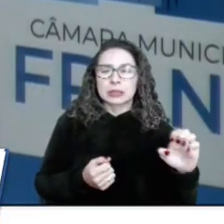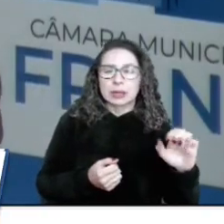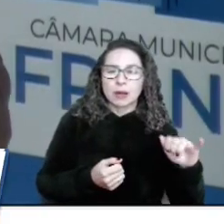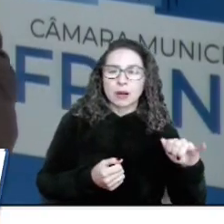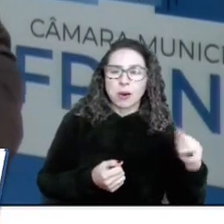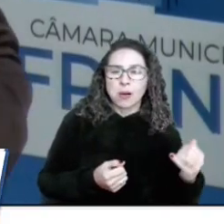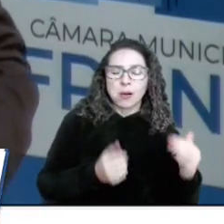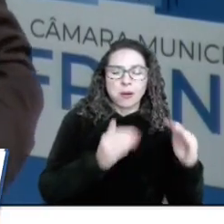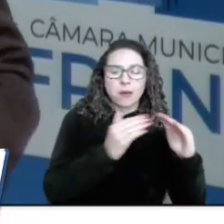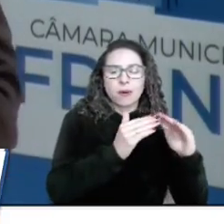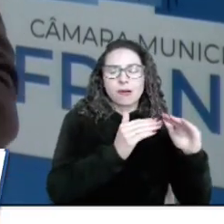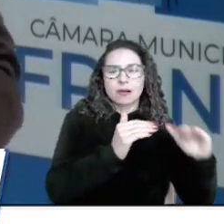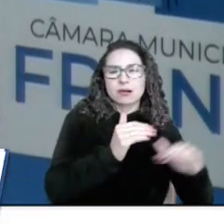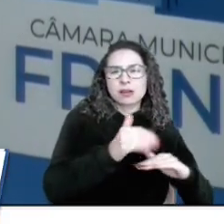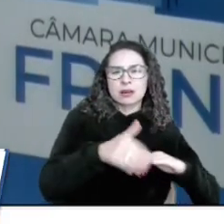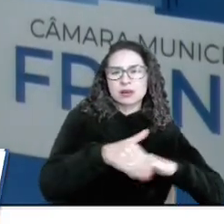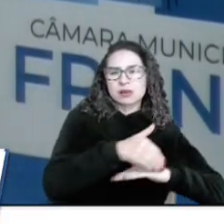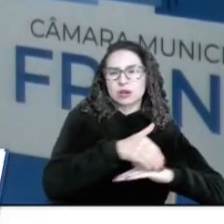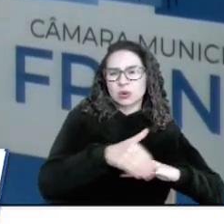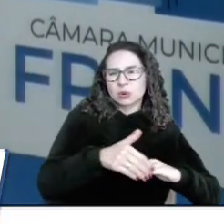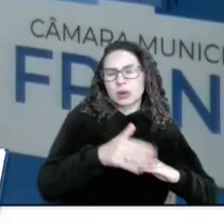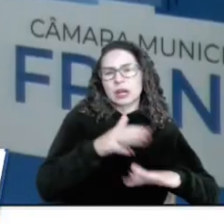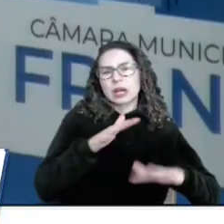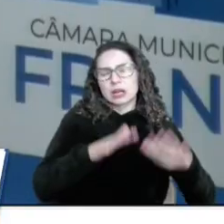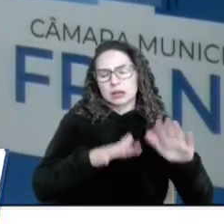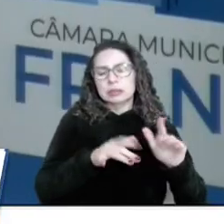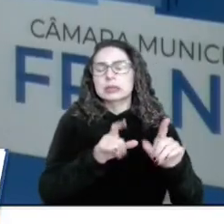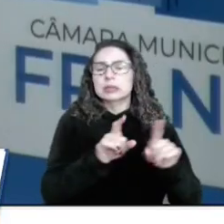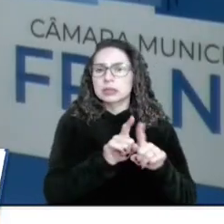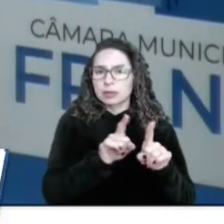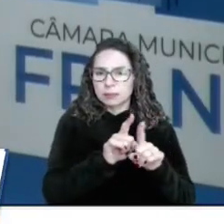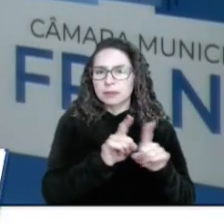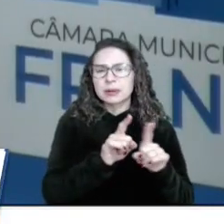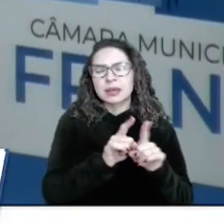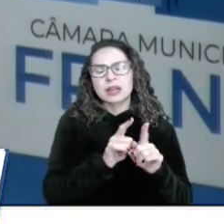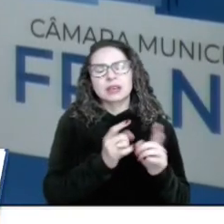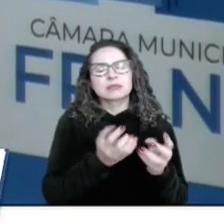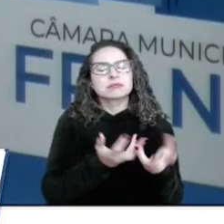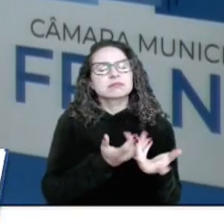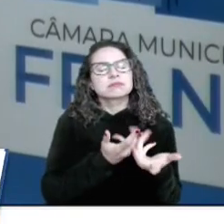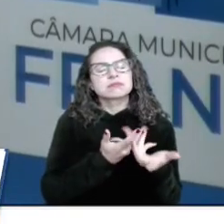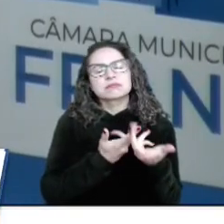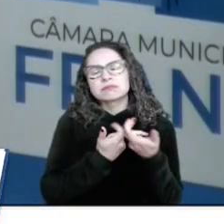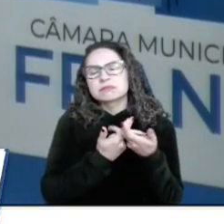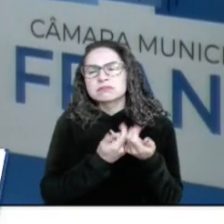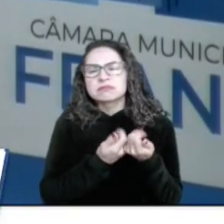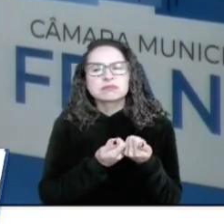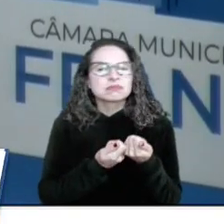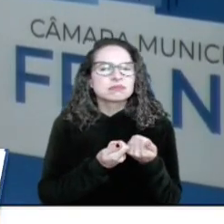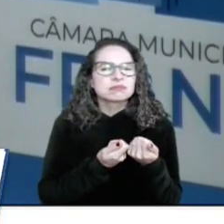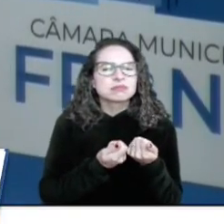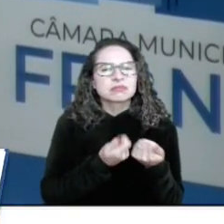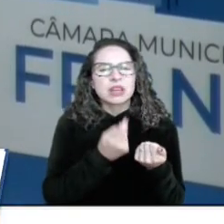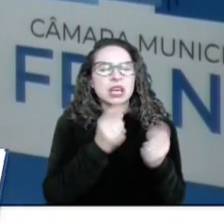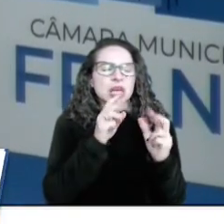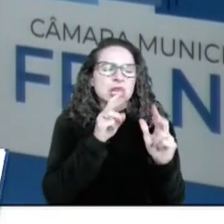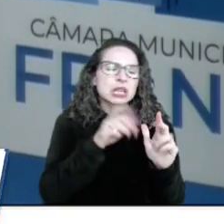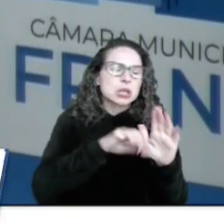rua, que muitas vezes também romantiza o crime e o criminoso,